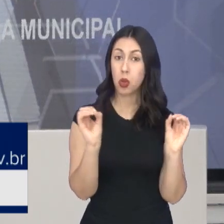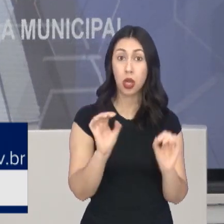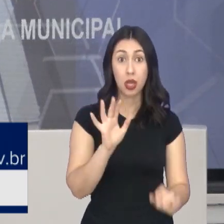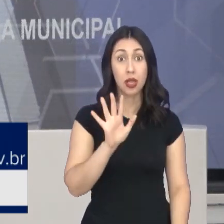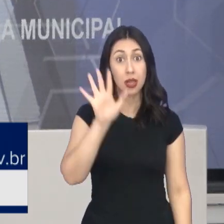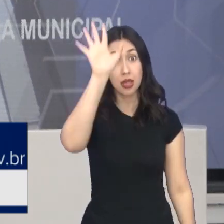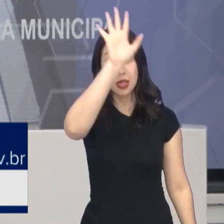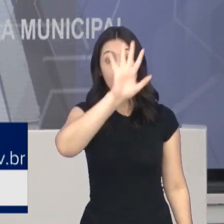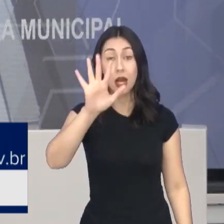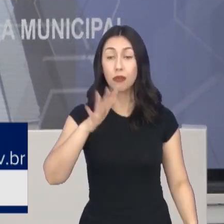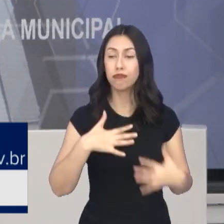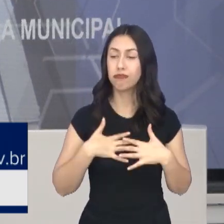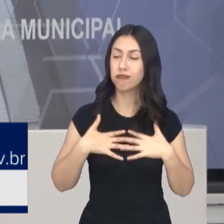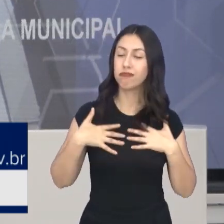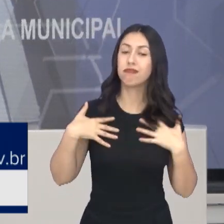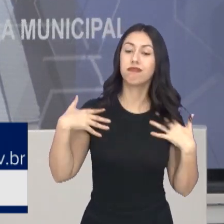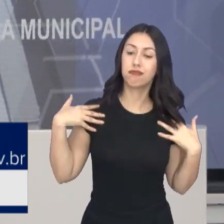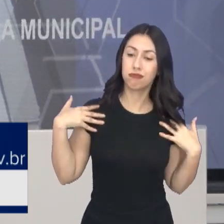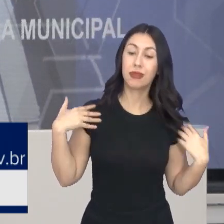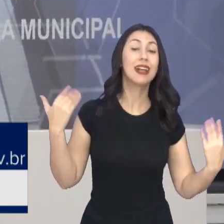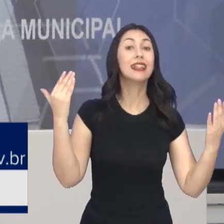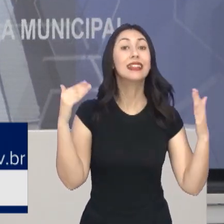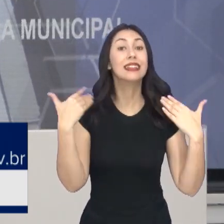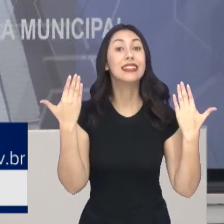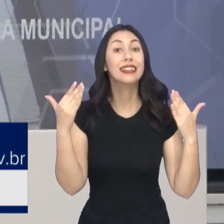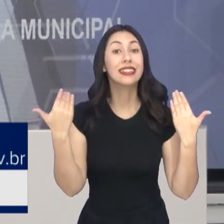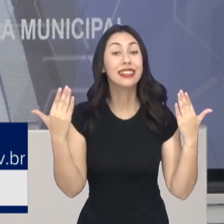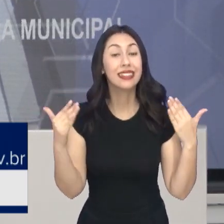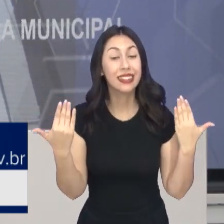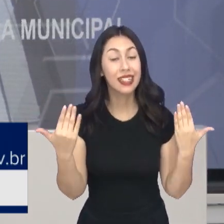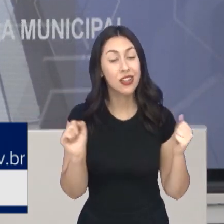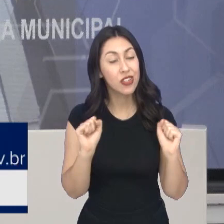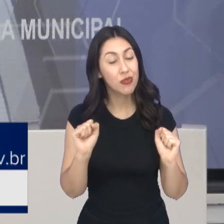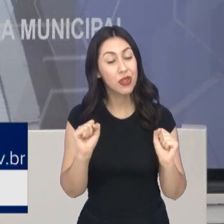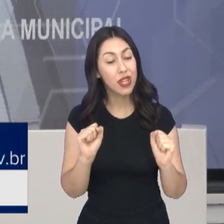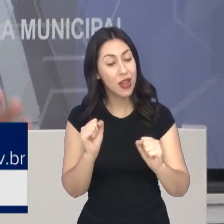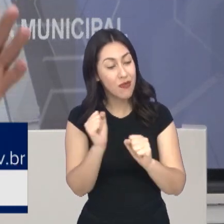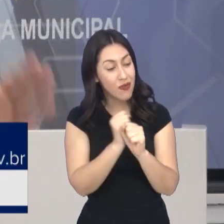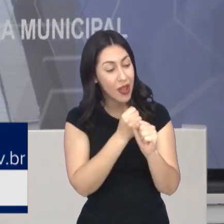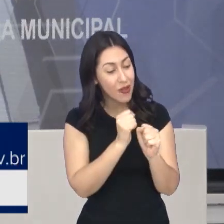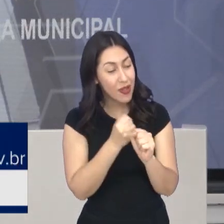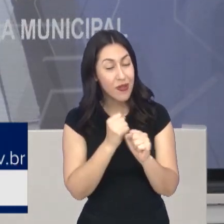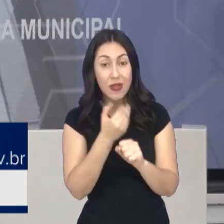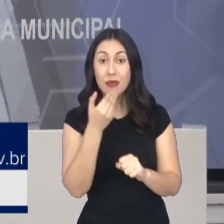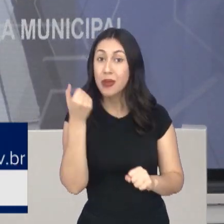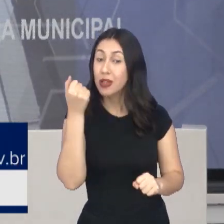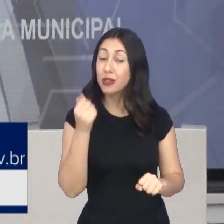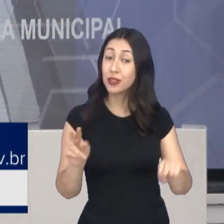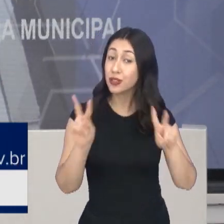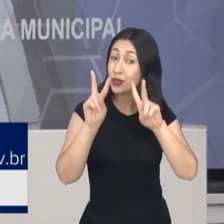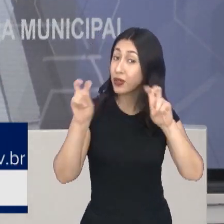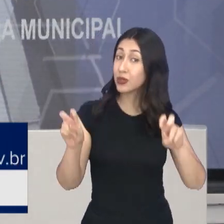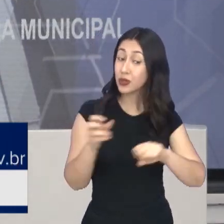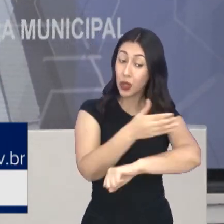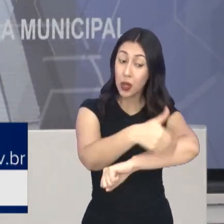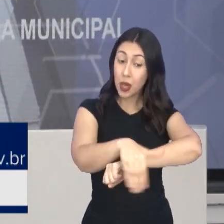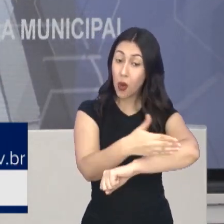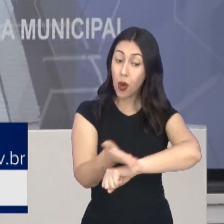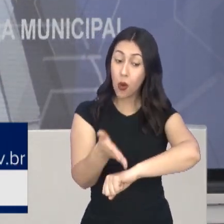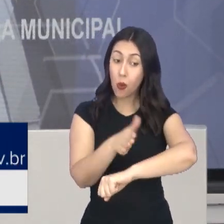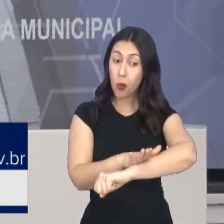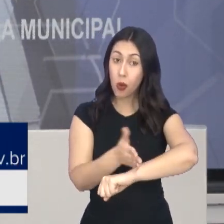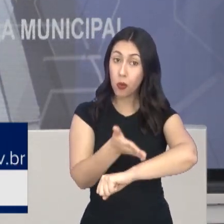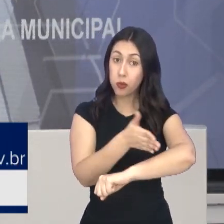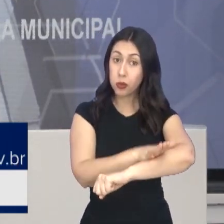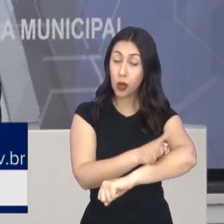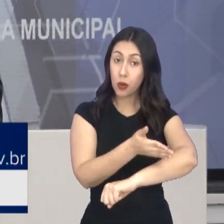Norte é satisfação, alegria de poder receber essas melhorias. E falando do recapeamento, dessa fresa,